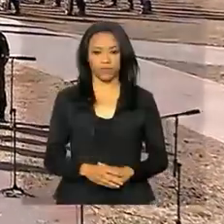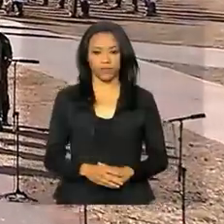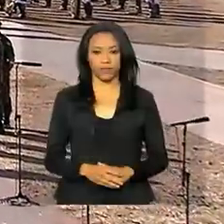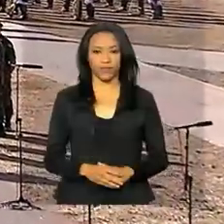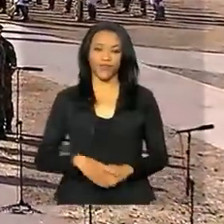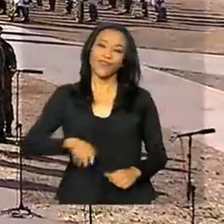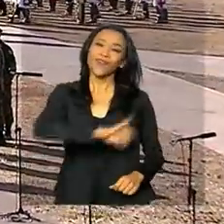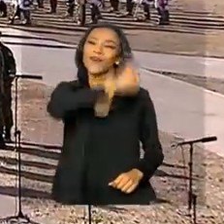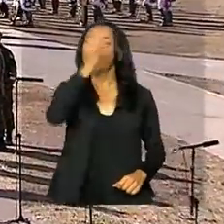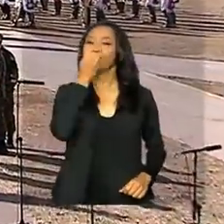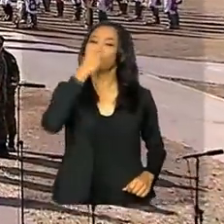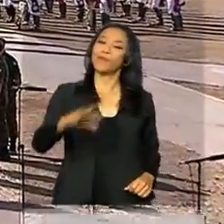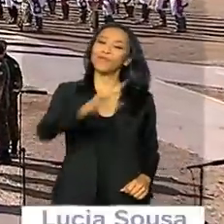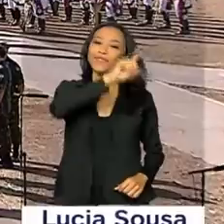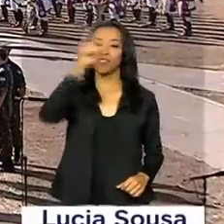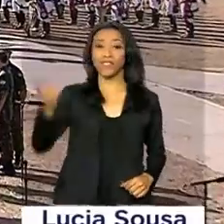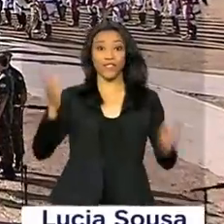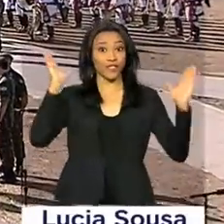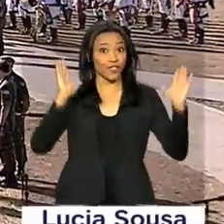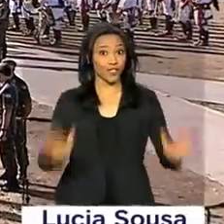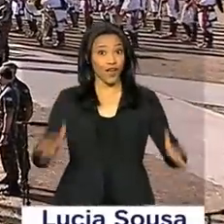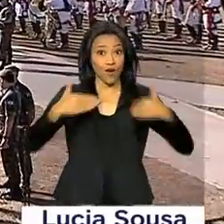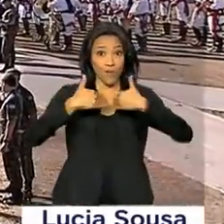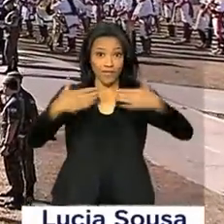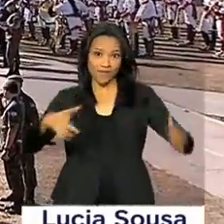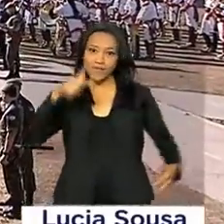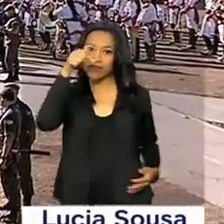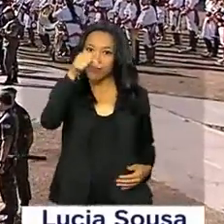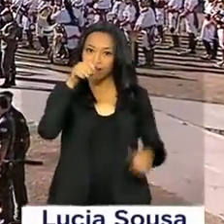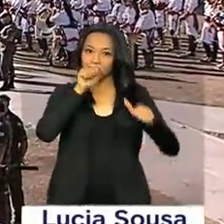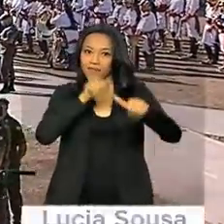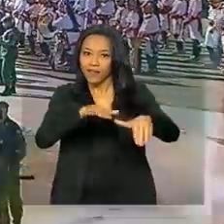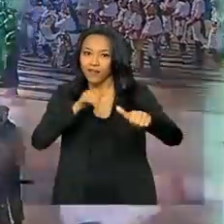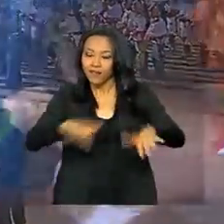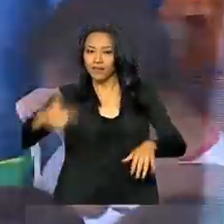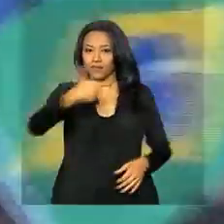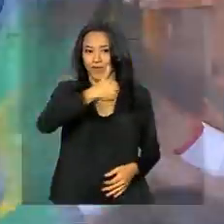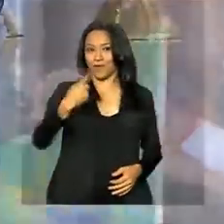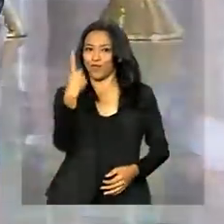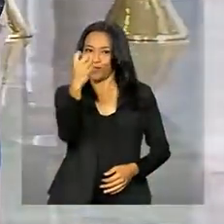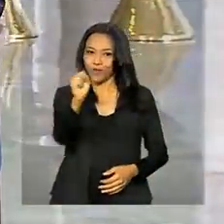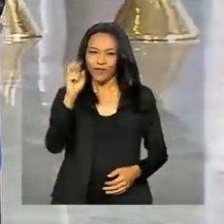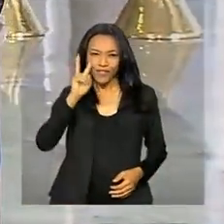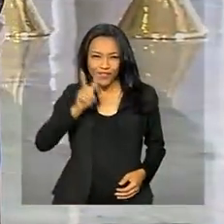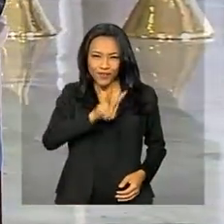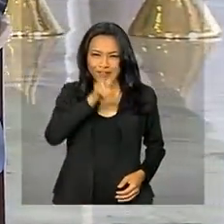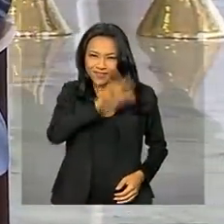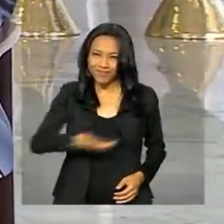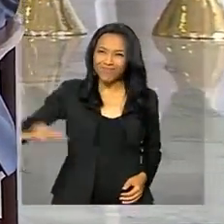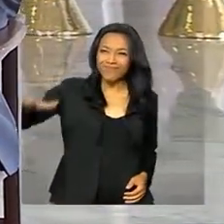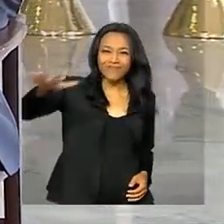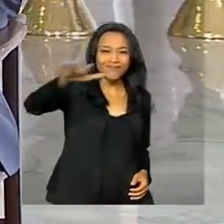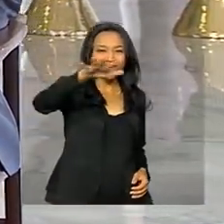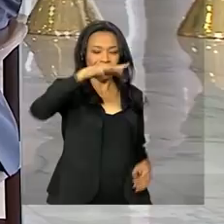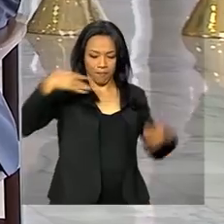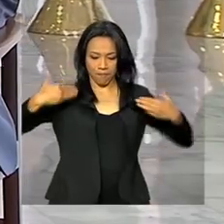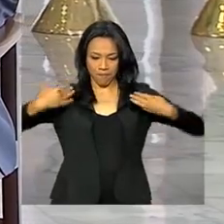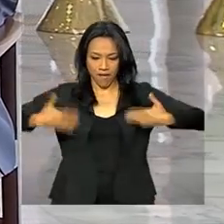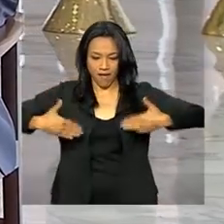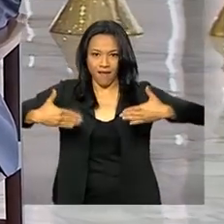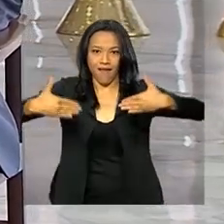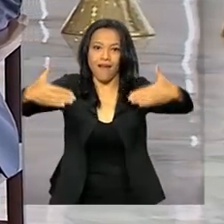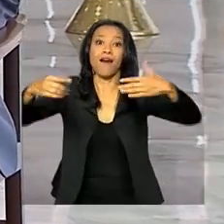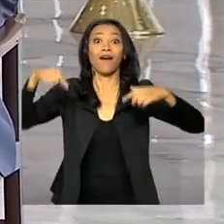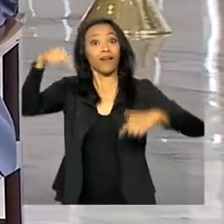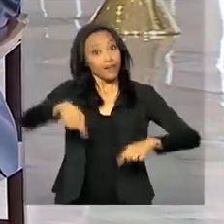Olá, bom dia. Começamos este 7 de setembro de 2018 com imagens ao vivo da Esplanada dos Ministérios